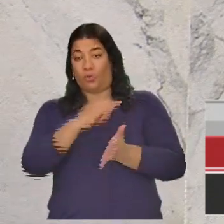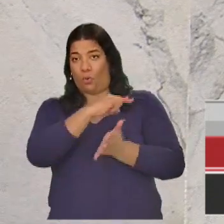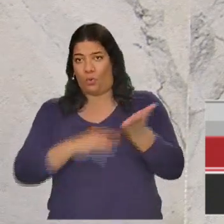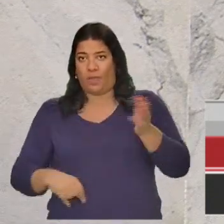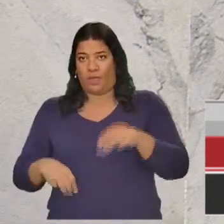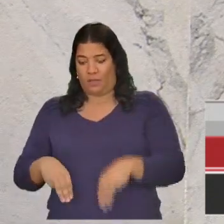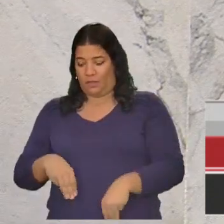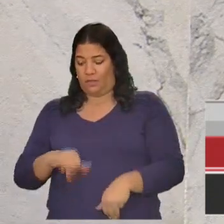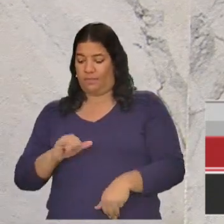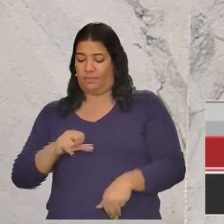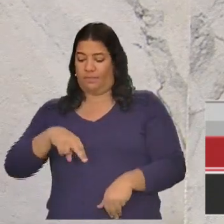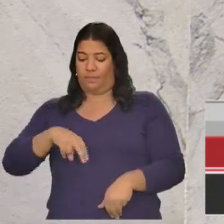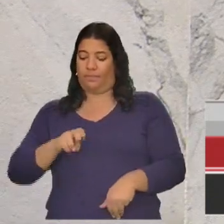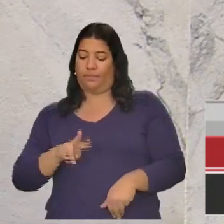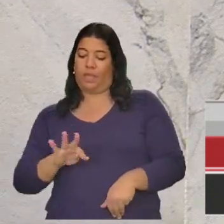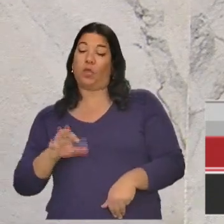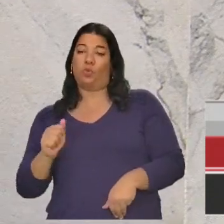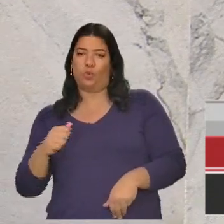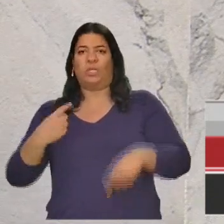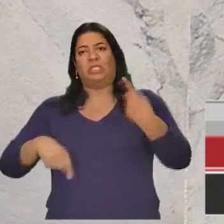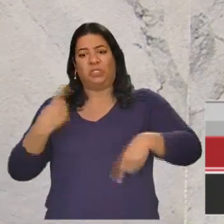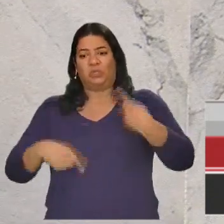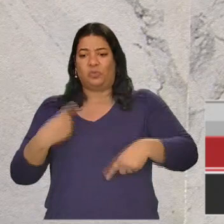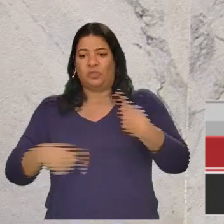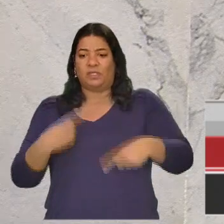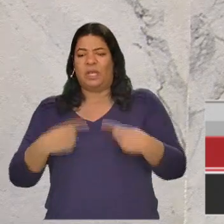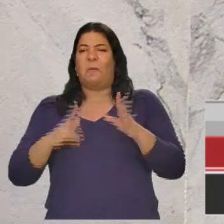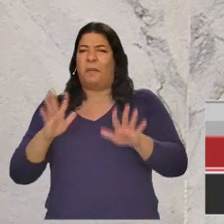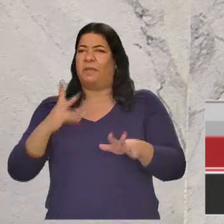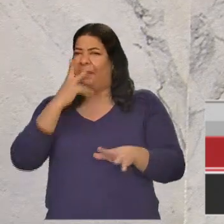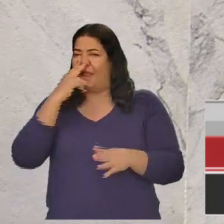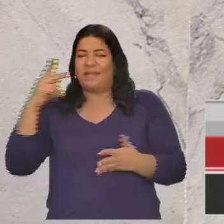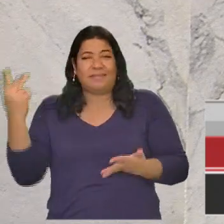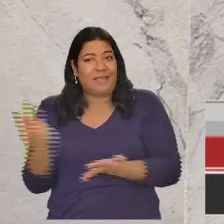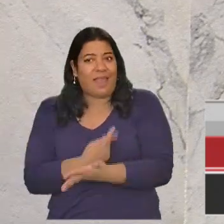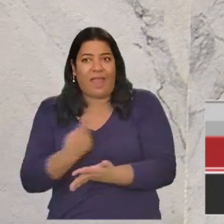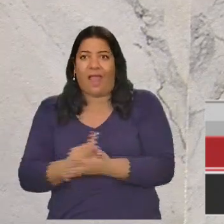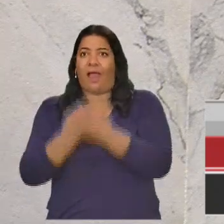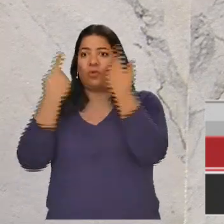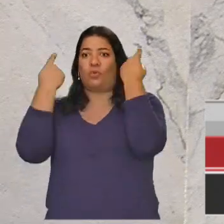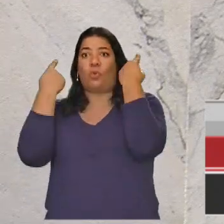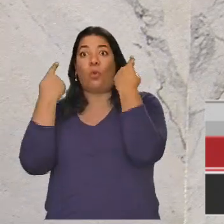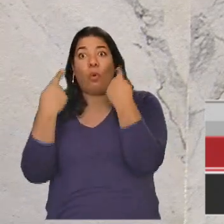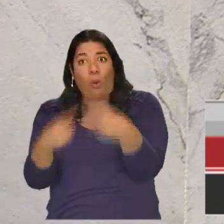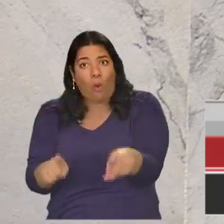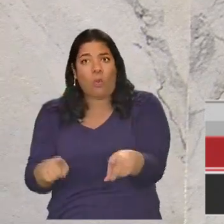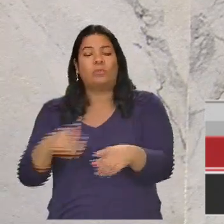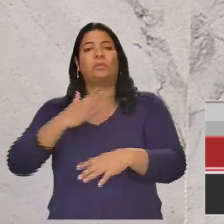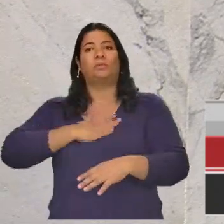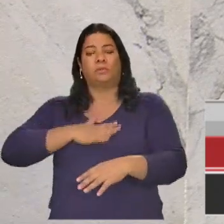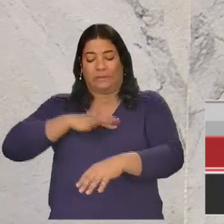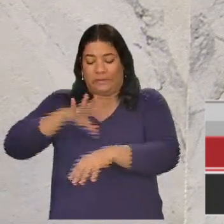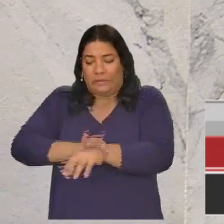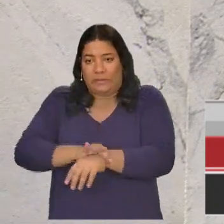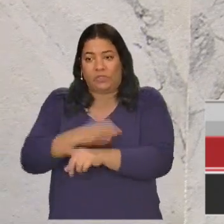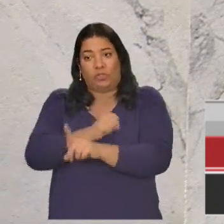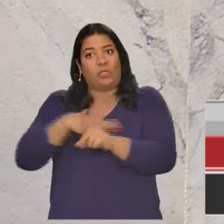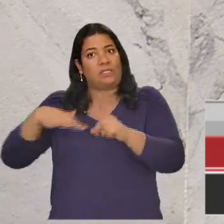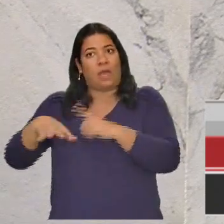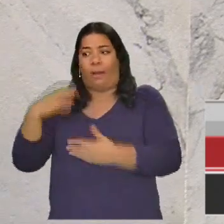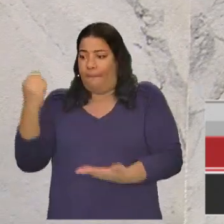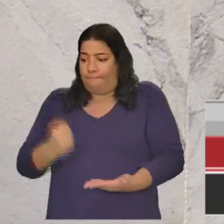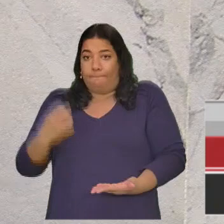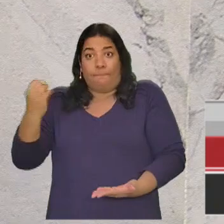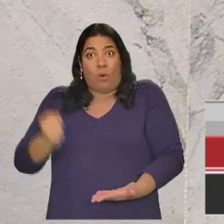governo funcionar pelo paulo guedes é um atentado criminoso contra a seguridade social contra a aposentadoria